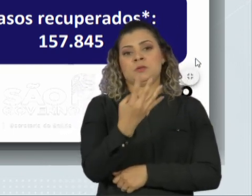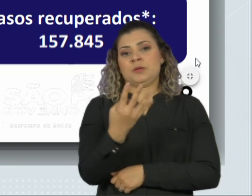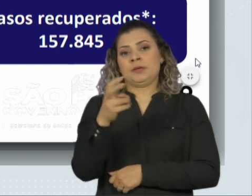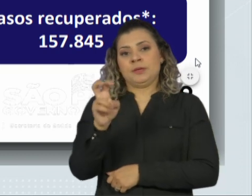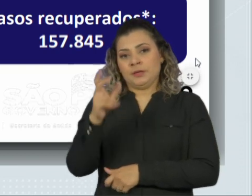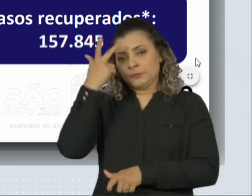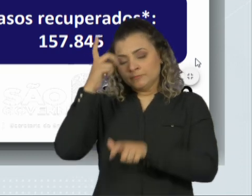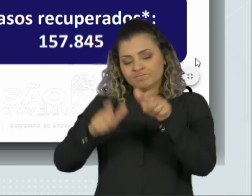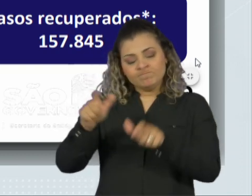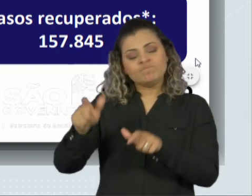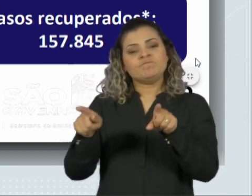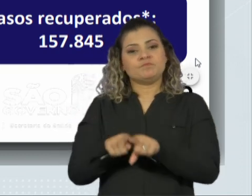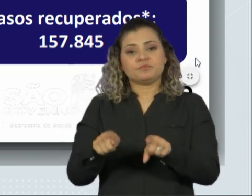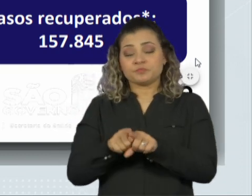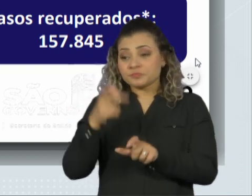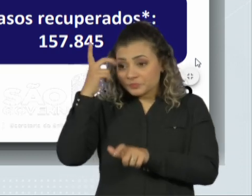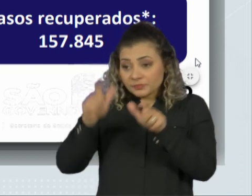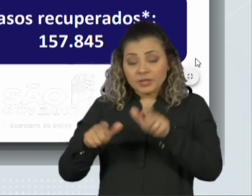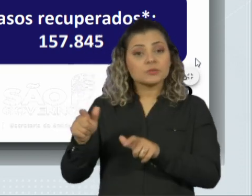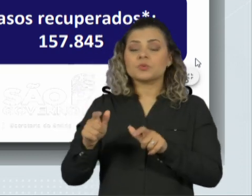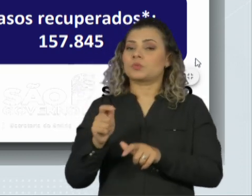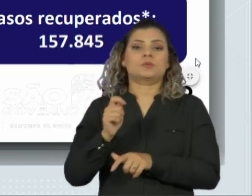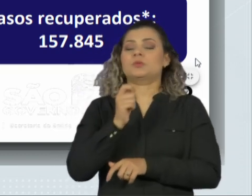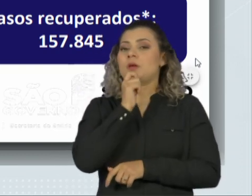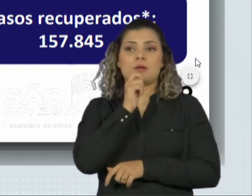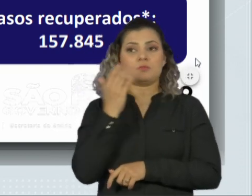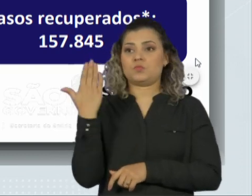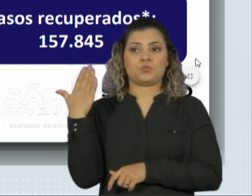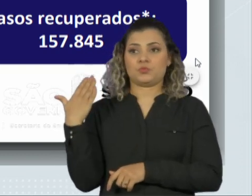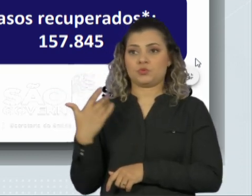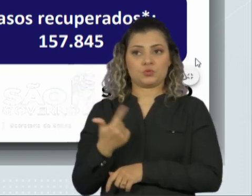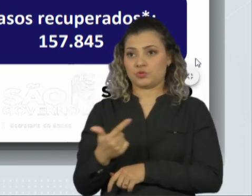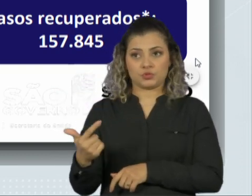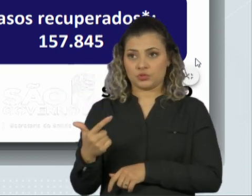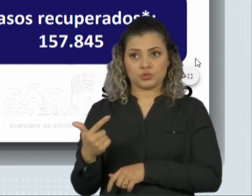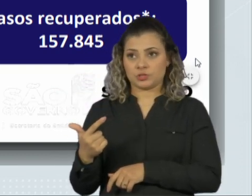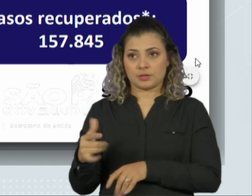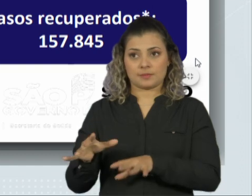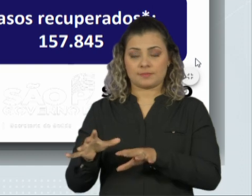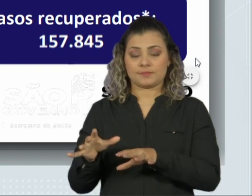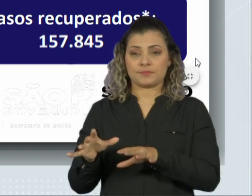157.845, que envolve também pacientes que não estavam exatamente em